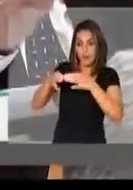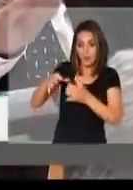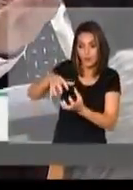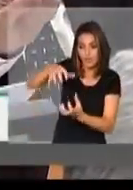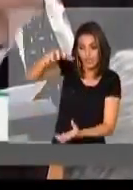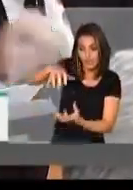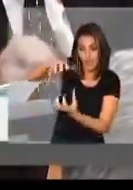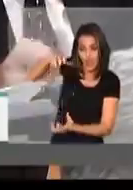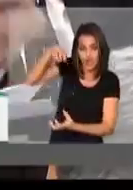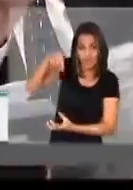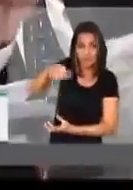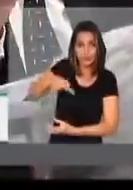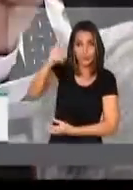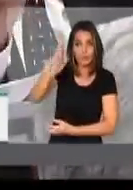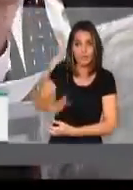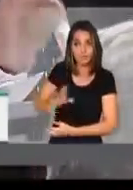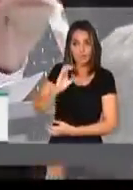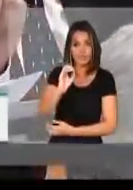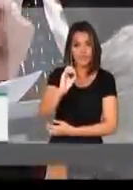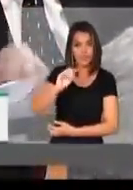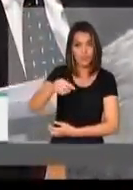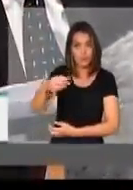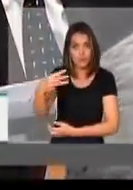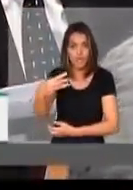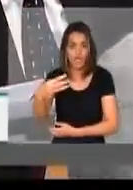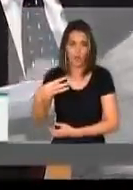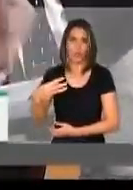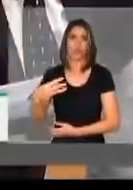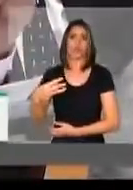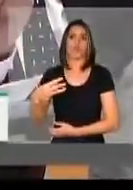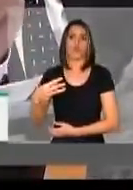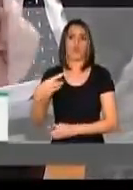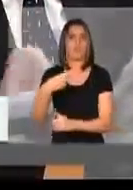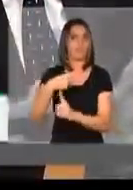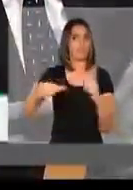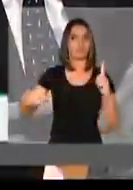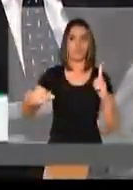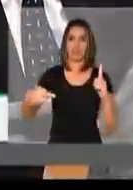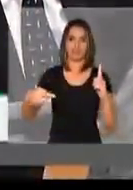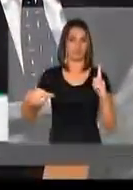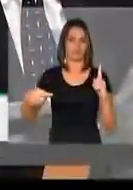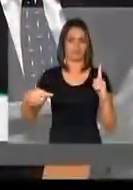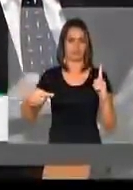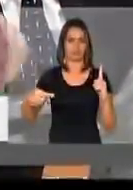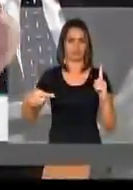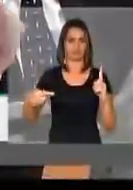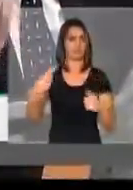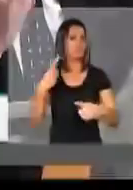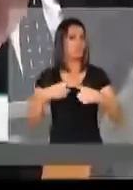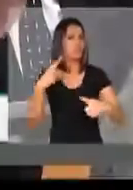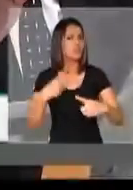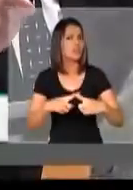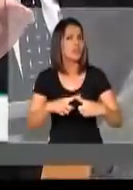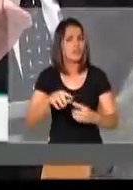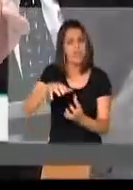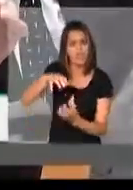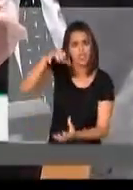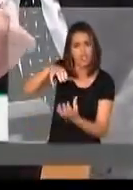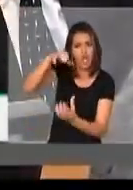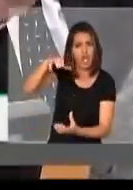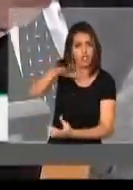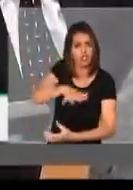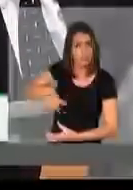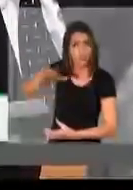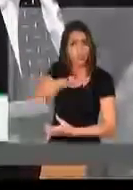o índice Gini no Brasil é 0,3. É metade da desigualdade. Por que que entre os